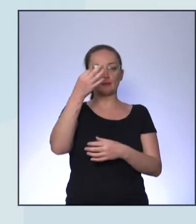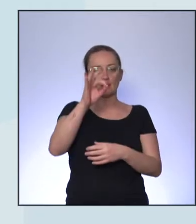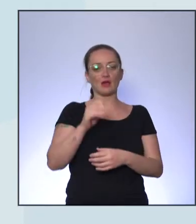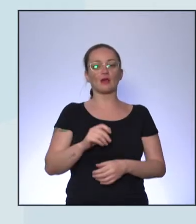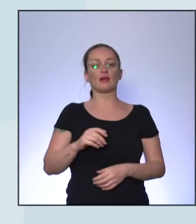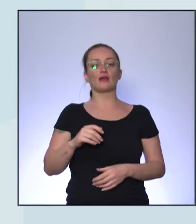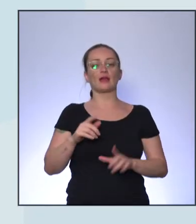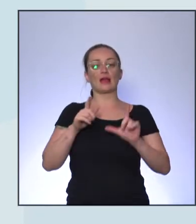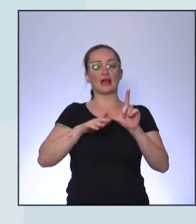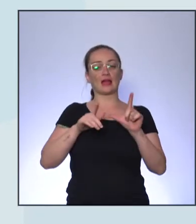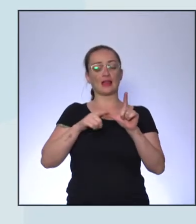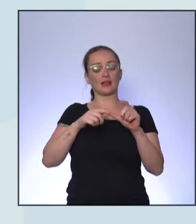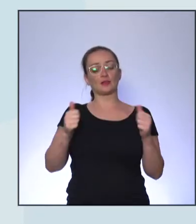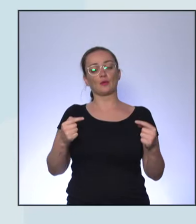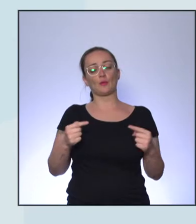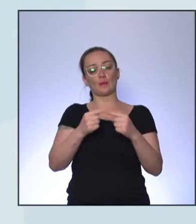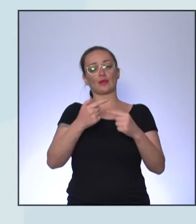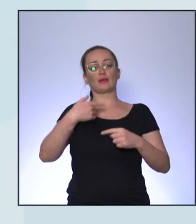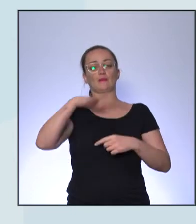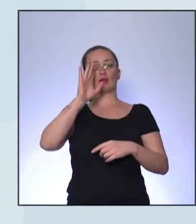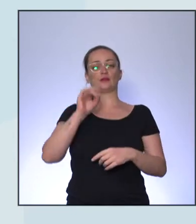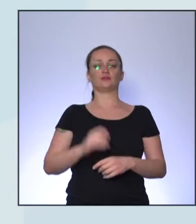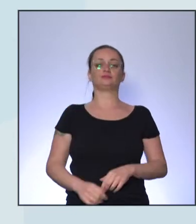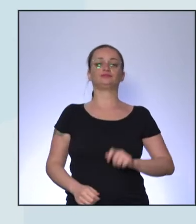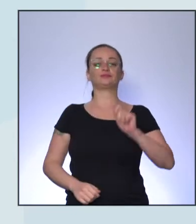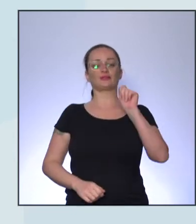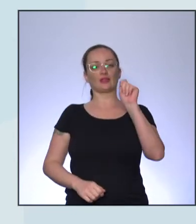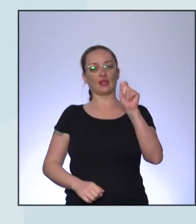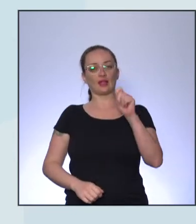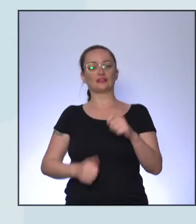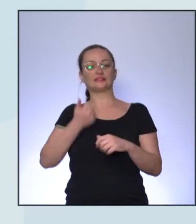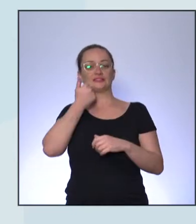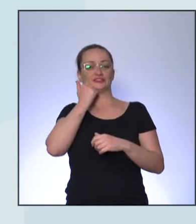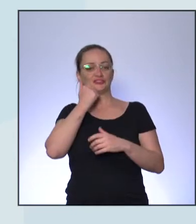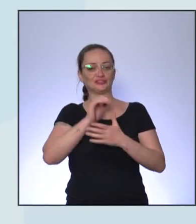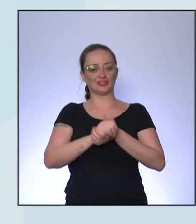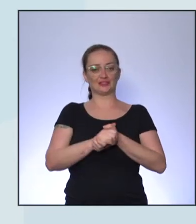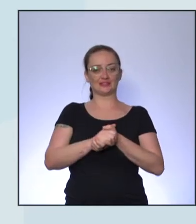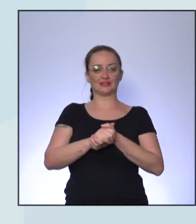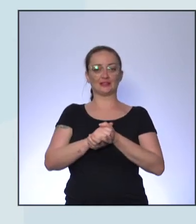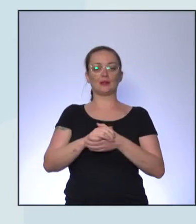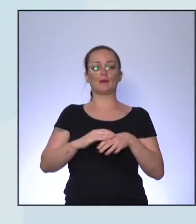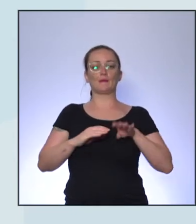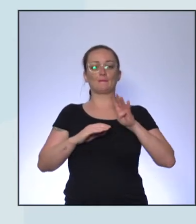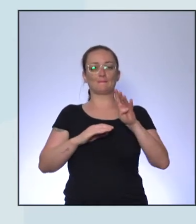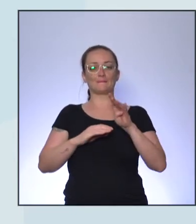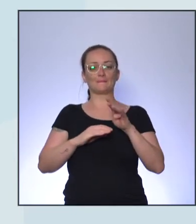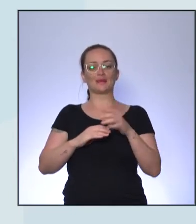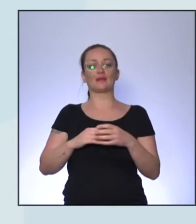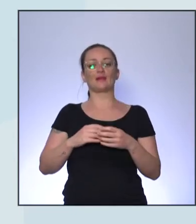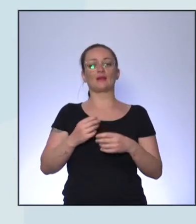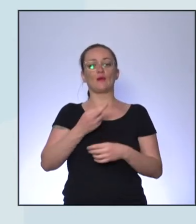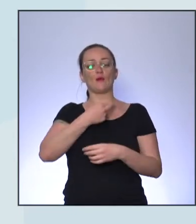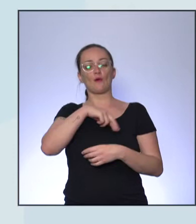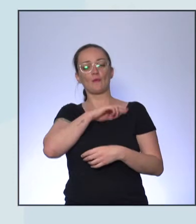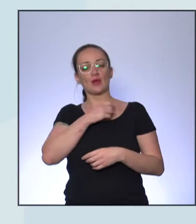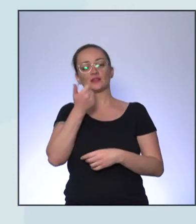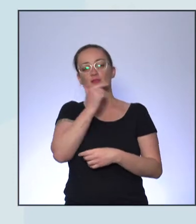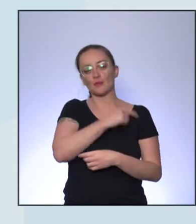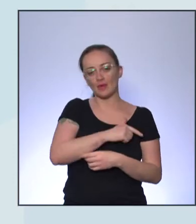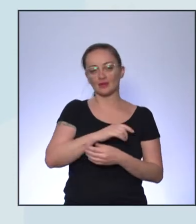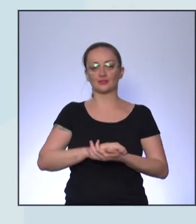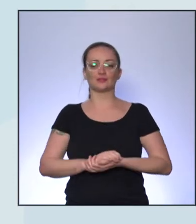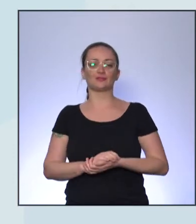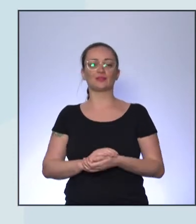que vocês mais têm afinidade. A, ficção científica. B, drama, romance ou